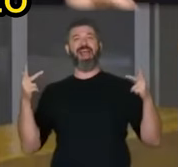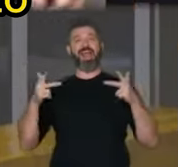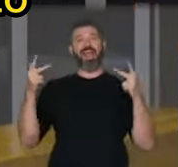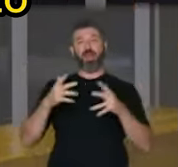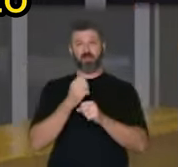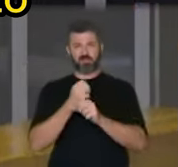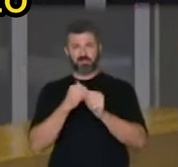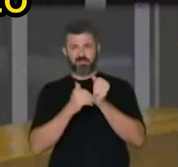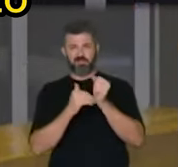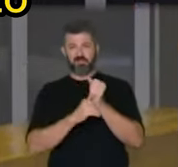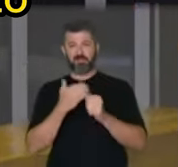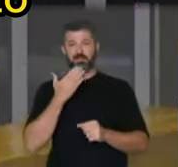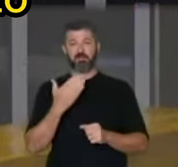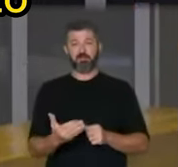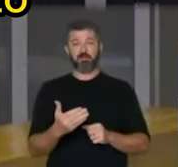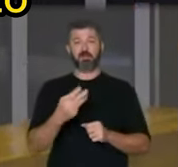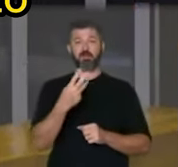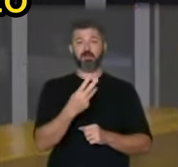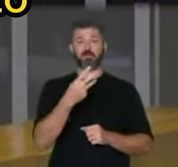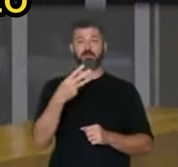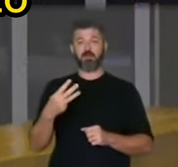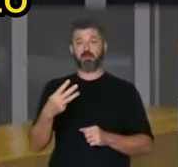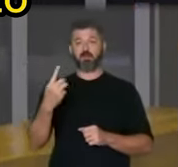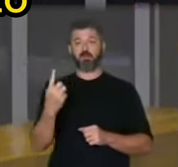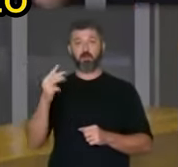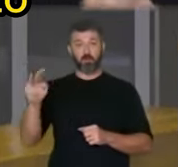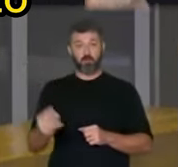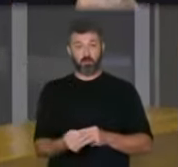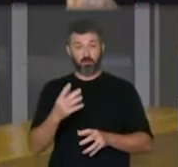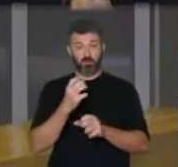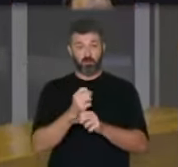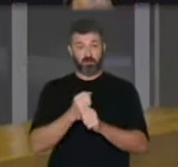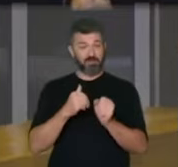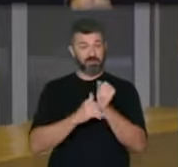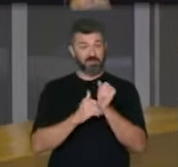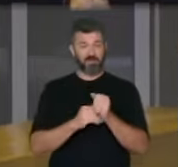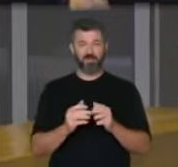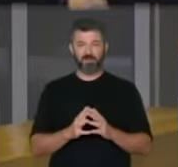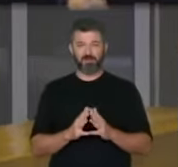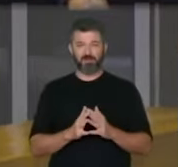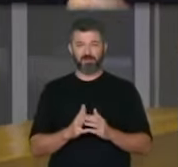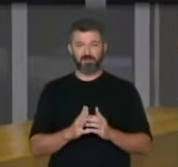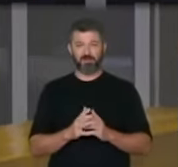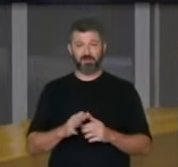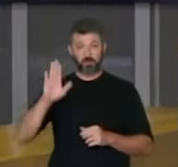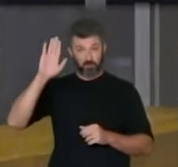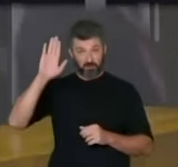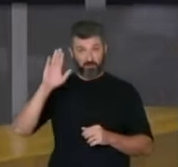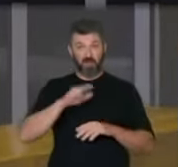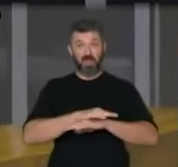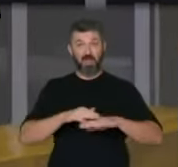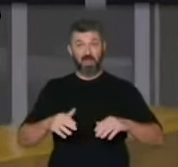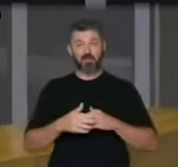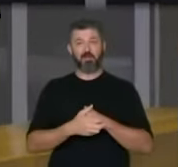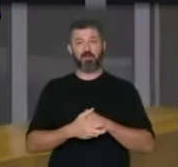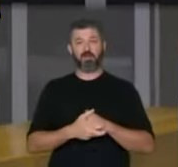secreto. Solicitaram 331 milhões do orçamento secreto. Prometeu que ia acabar